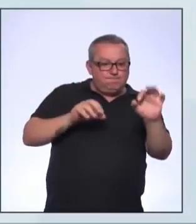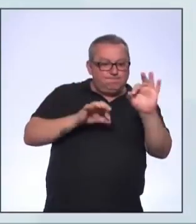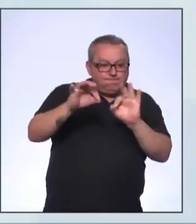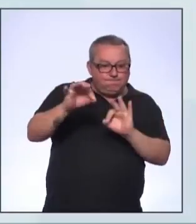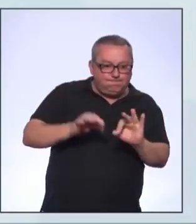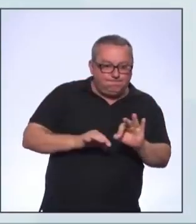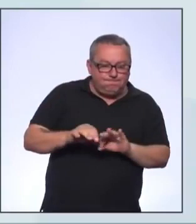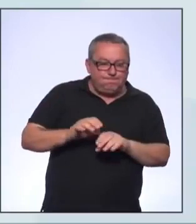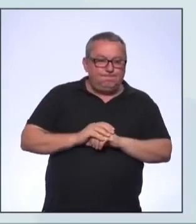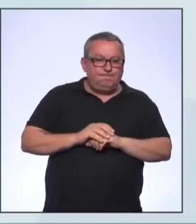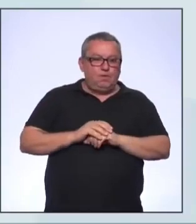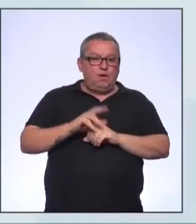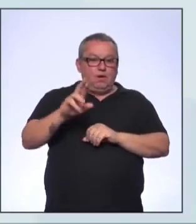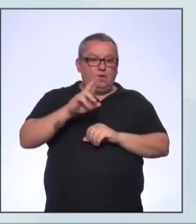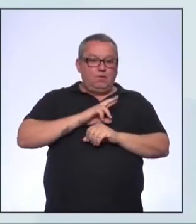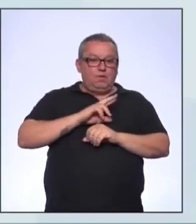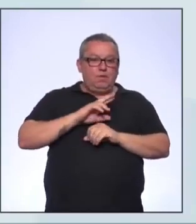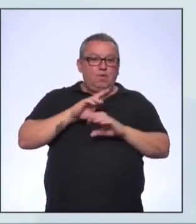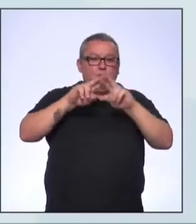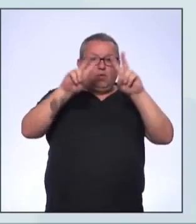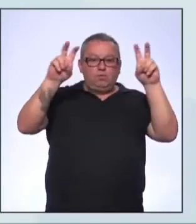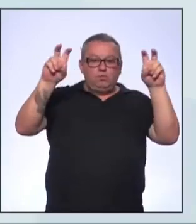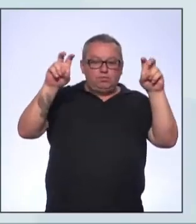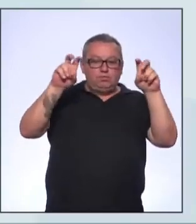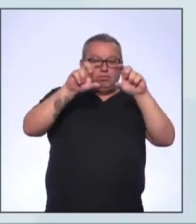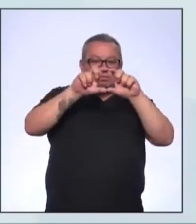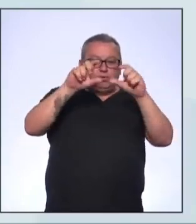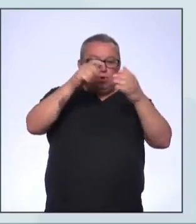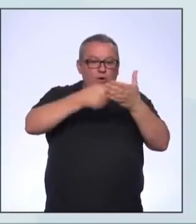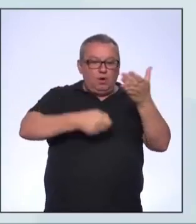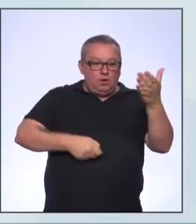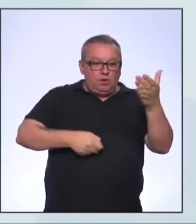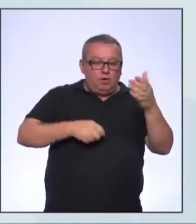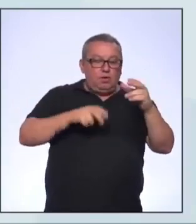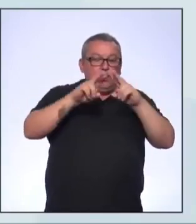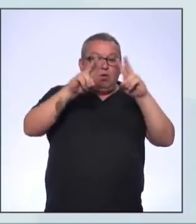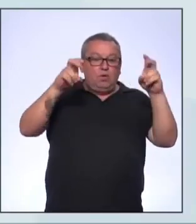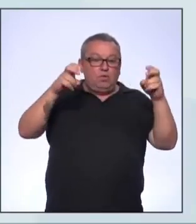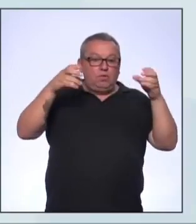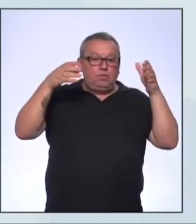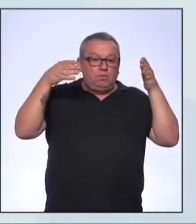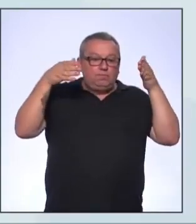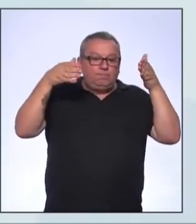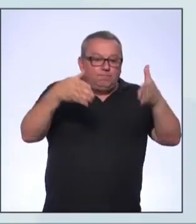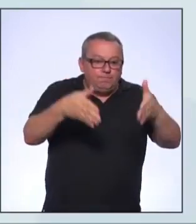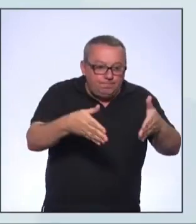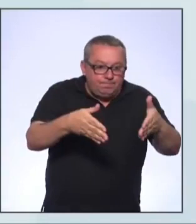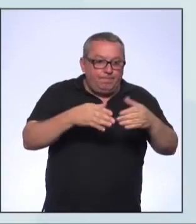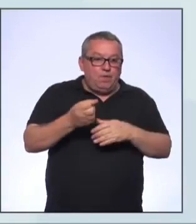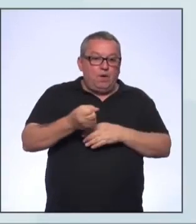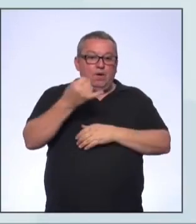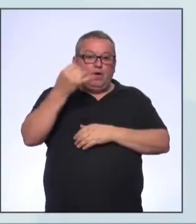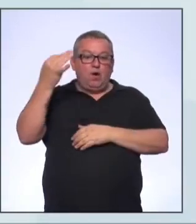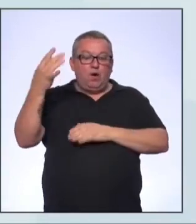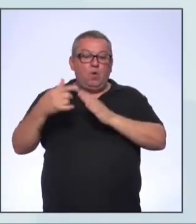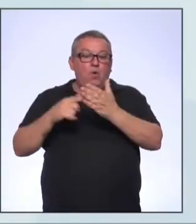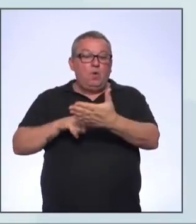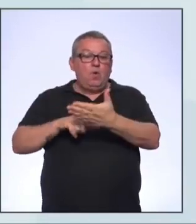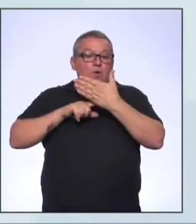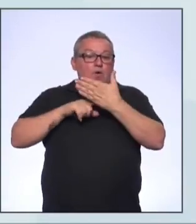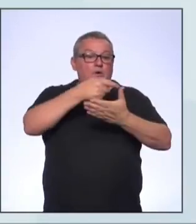estão pensando. Então, né, respondam, né? Qual é o título do texto? Qual é o tema abordado? Quais